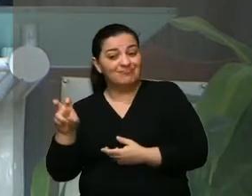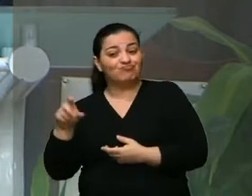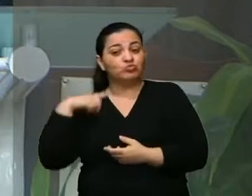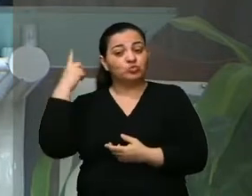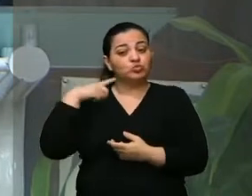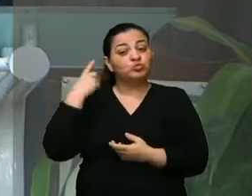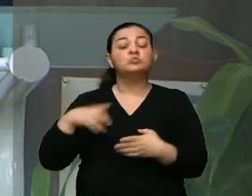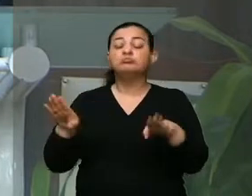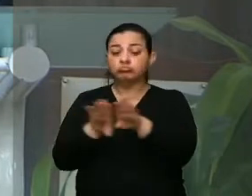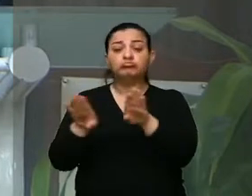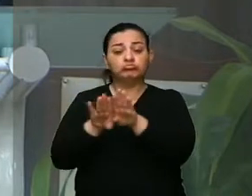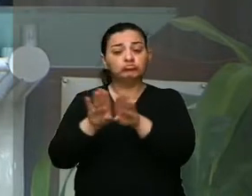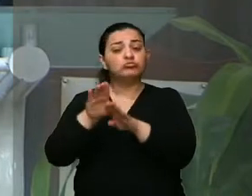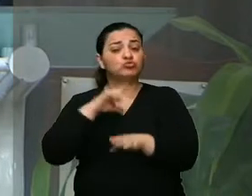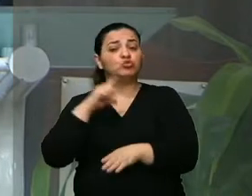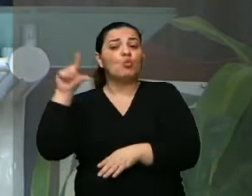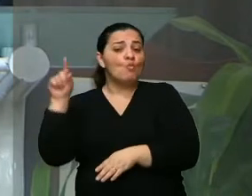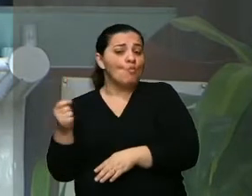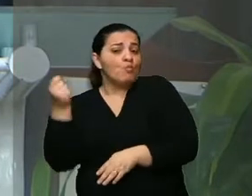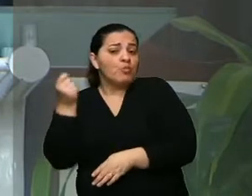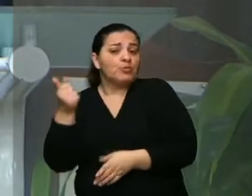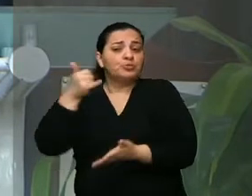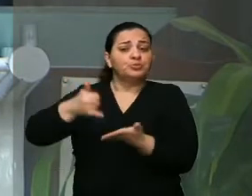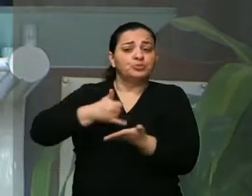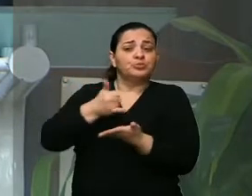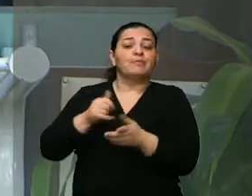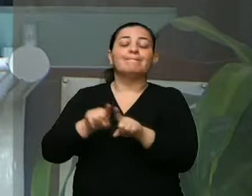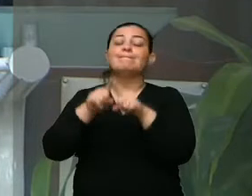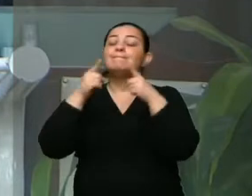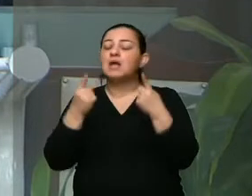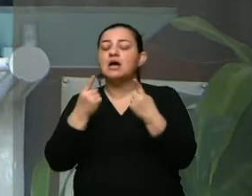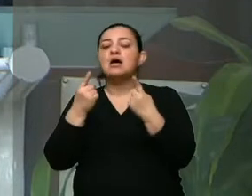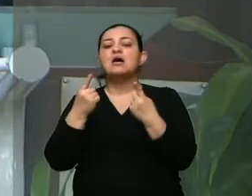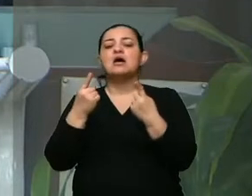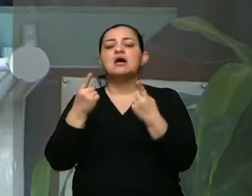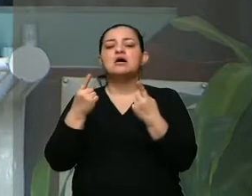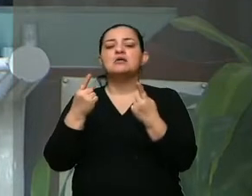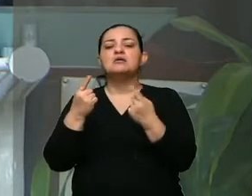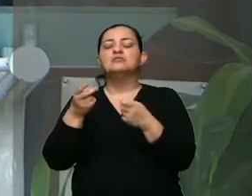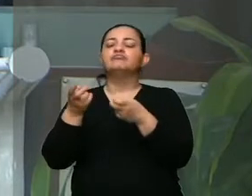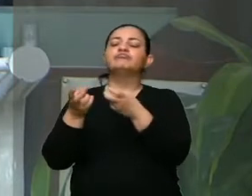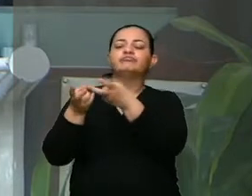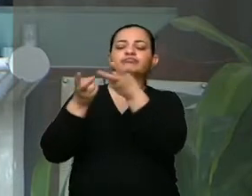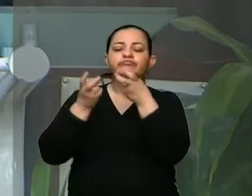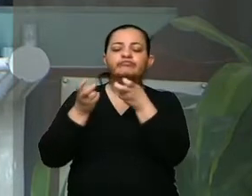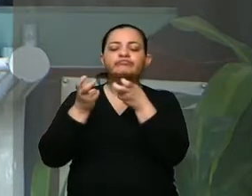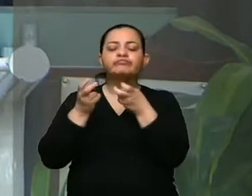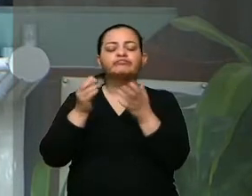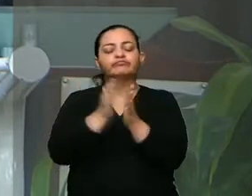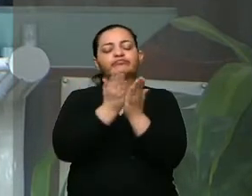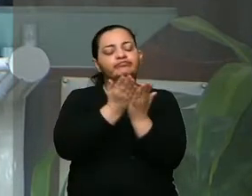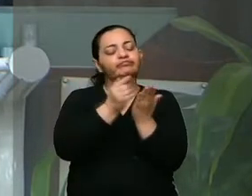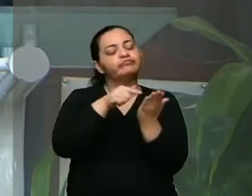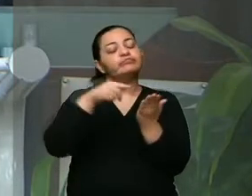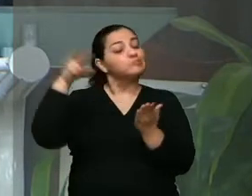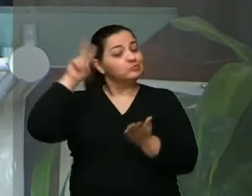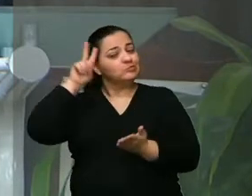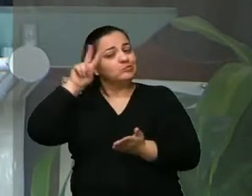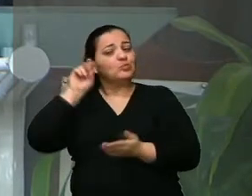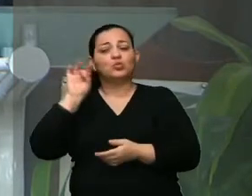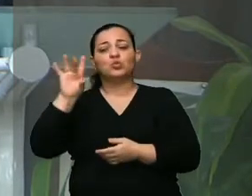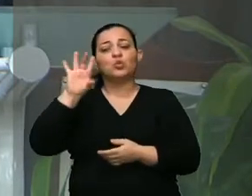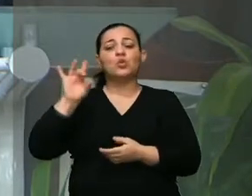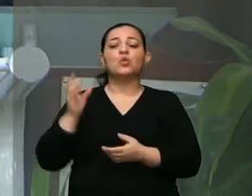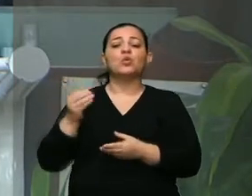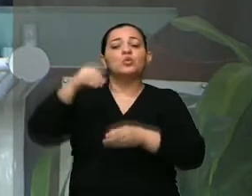também um pouco de azeite mas tinham se você observar na parábola elas tinham só na